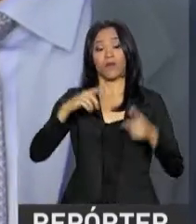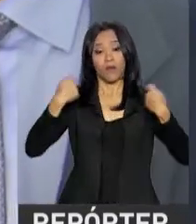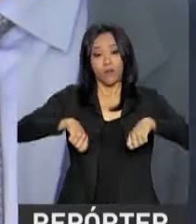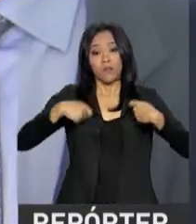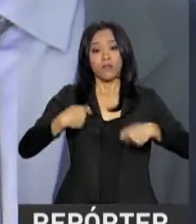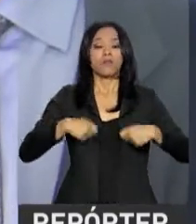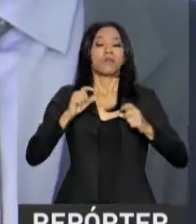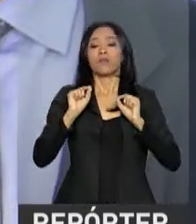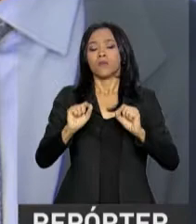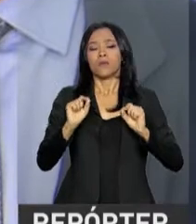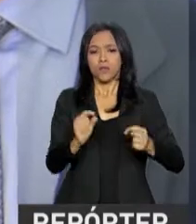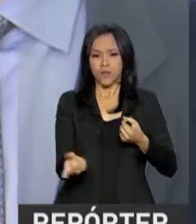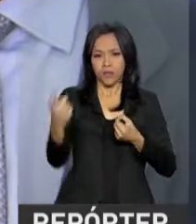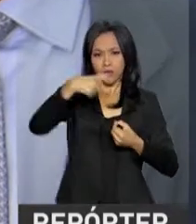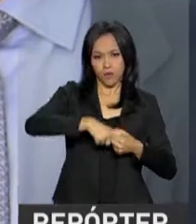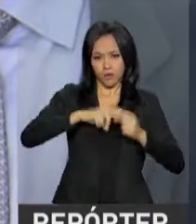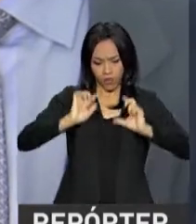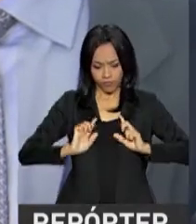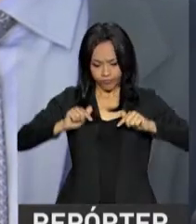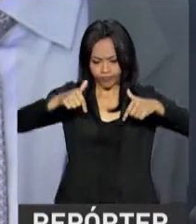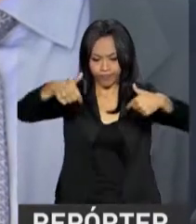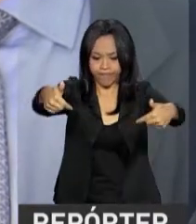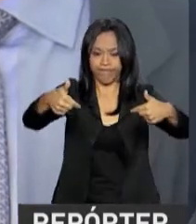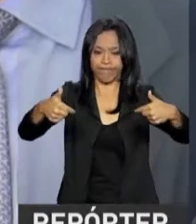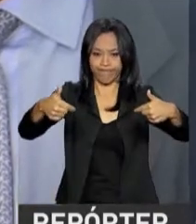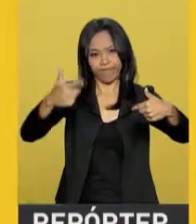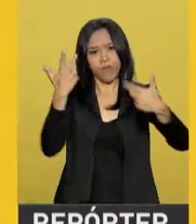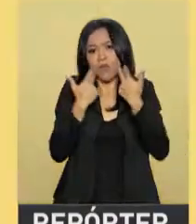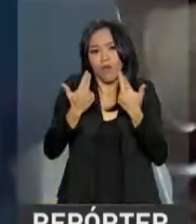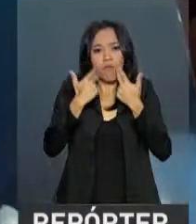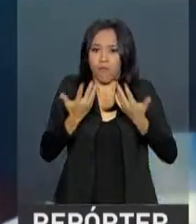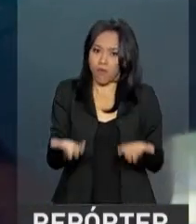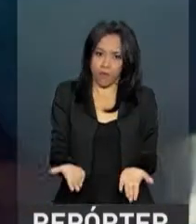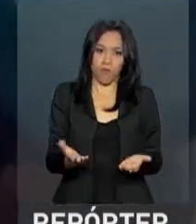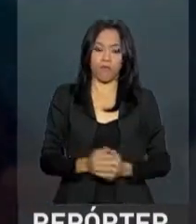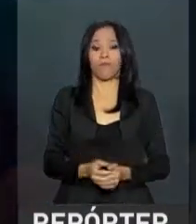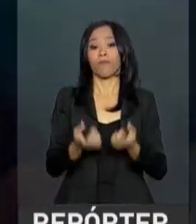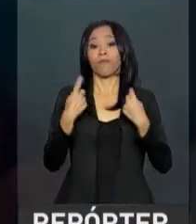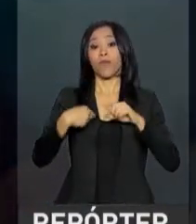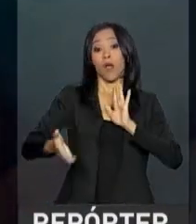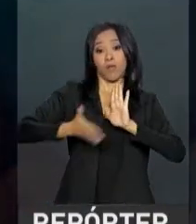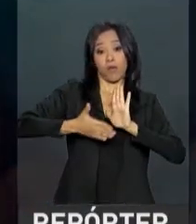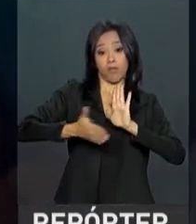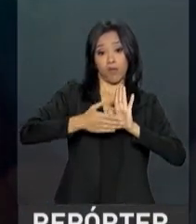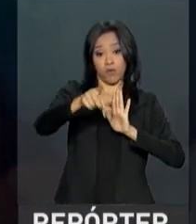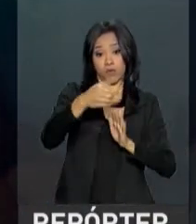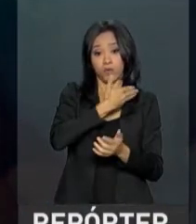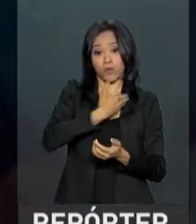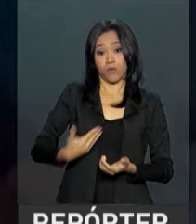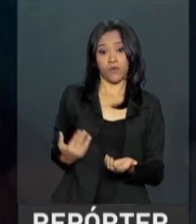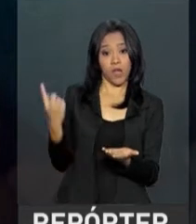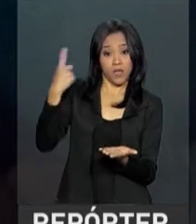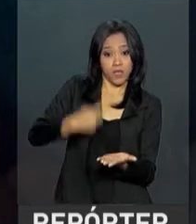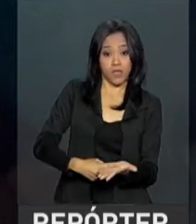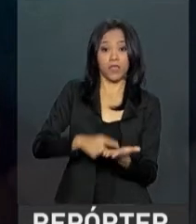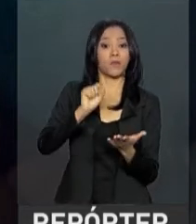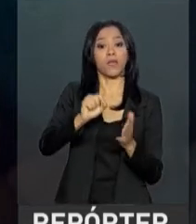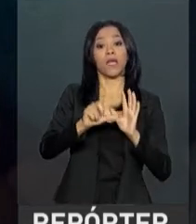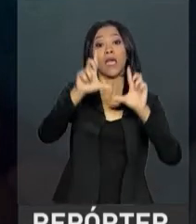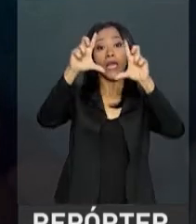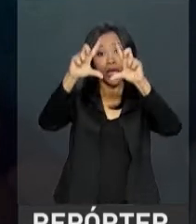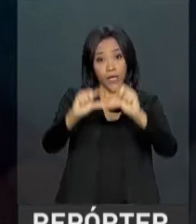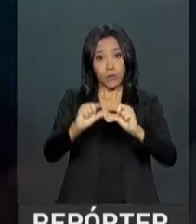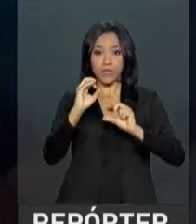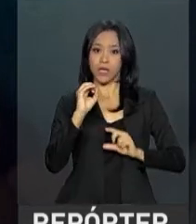de retomar a atividade, a nossa vida normal. Com a proposta, o governo assume compromissos como reduzir